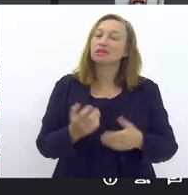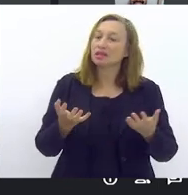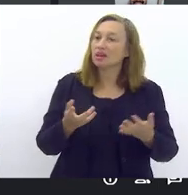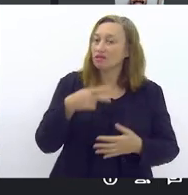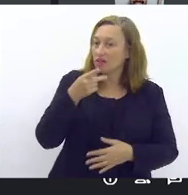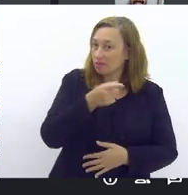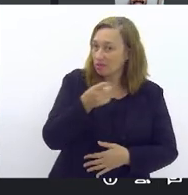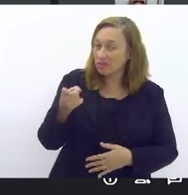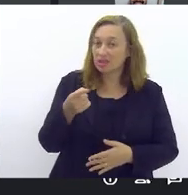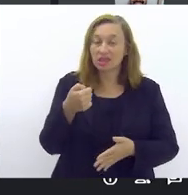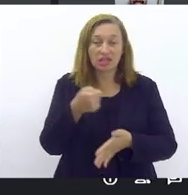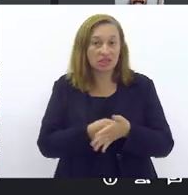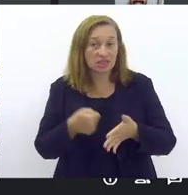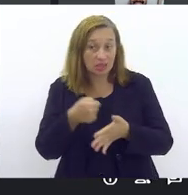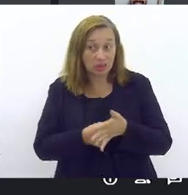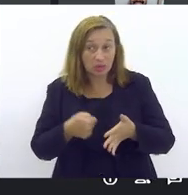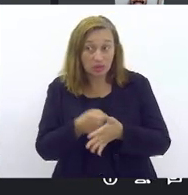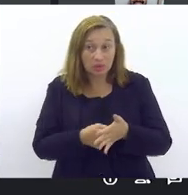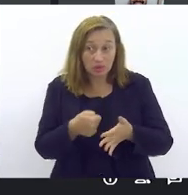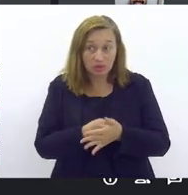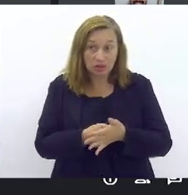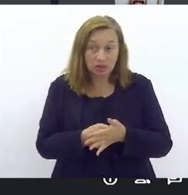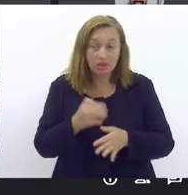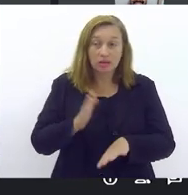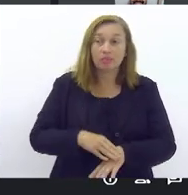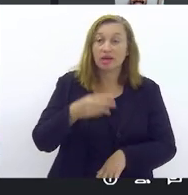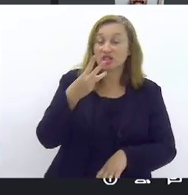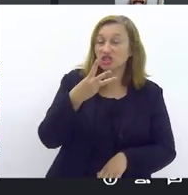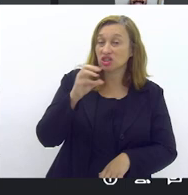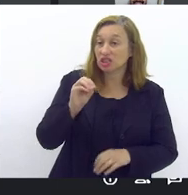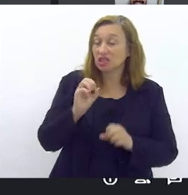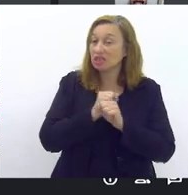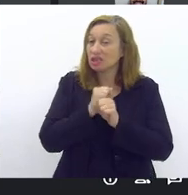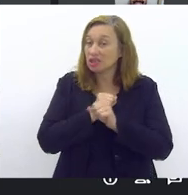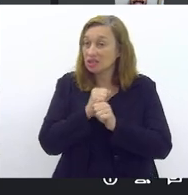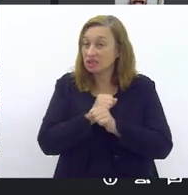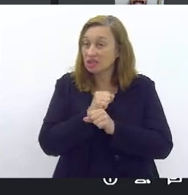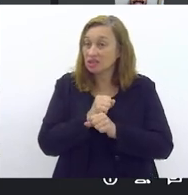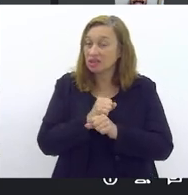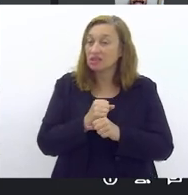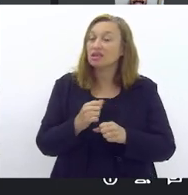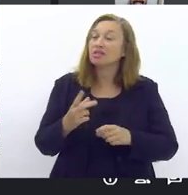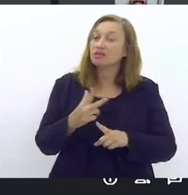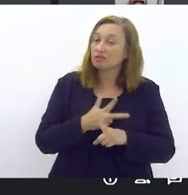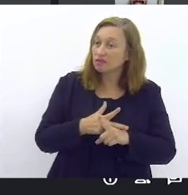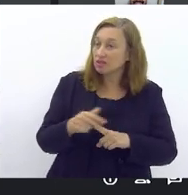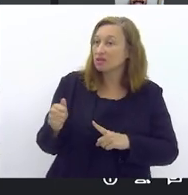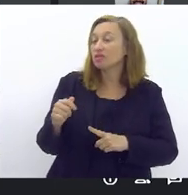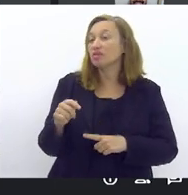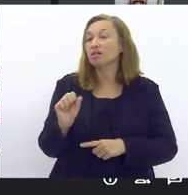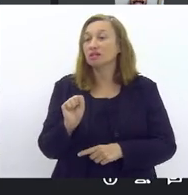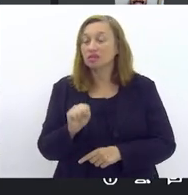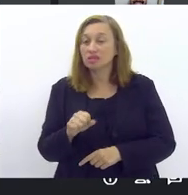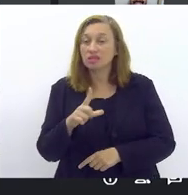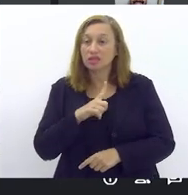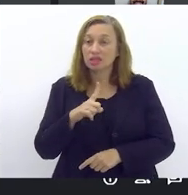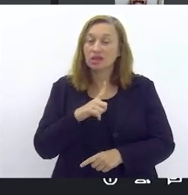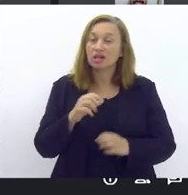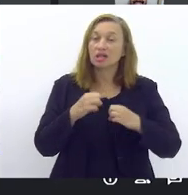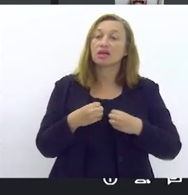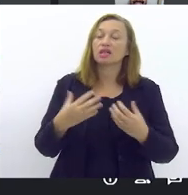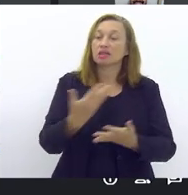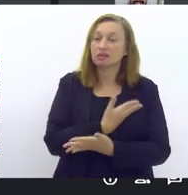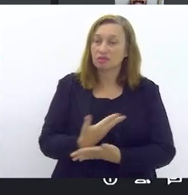vocês que essa luta é uma luta que conta mais de 30 anos, que nós estamos sendo vitoriosos, dizer que essa audiência